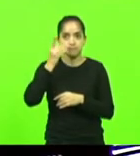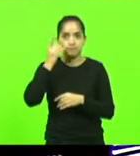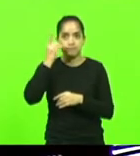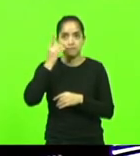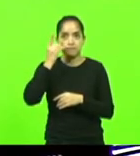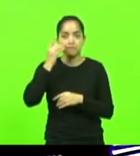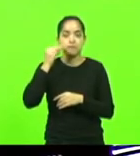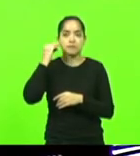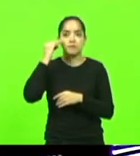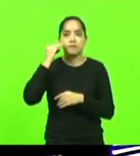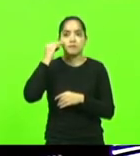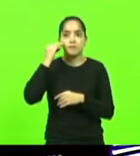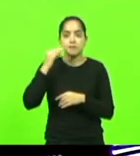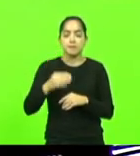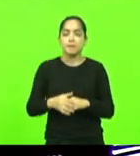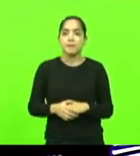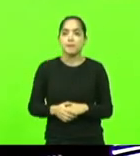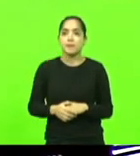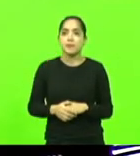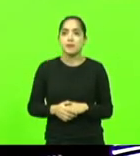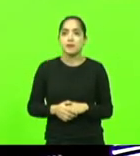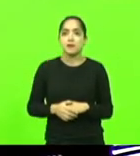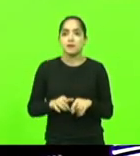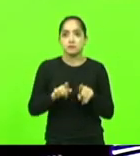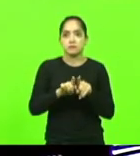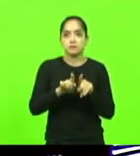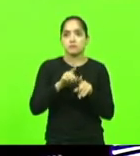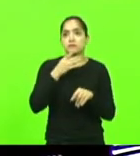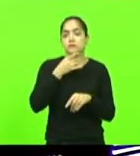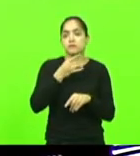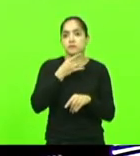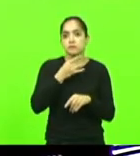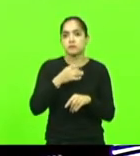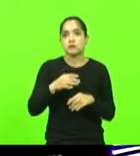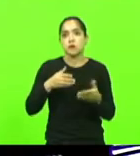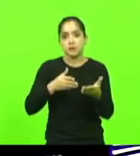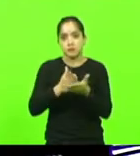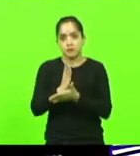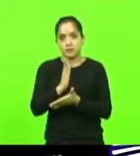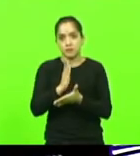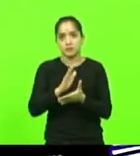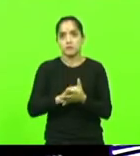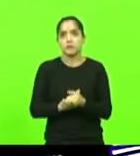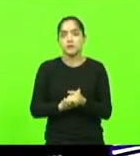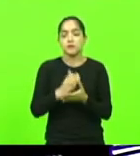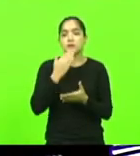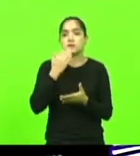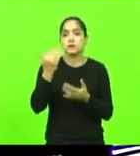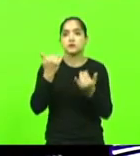Machado e Valdir Cobalcini, aprovados os pedidos